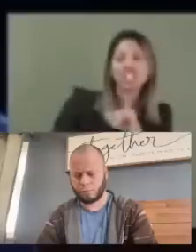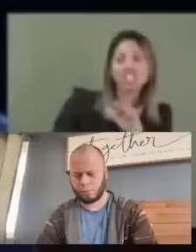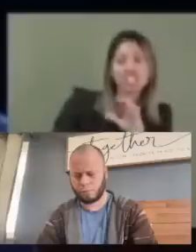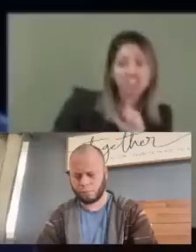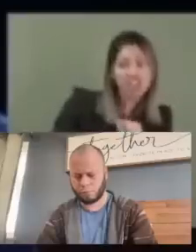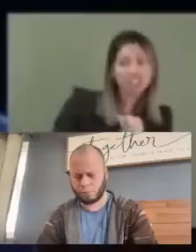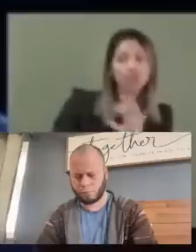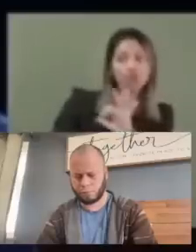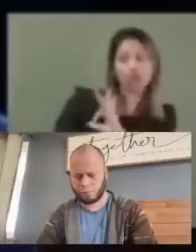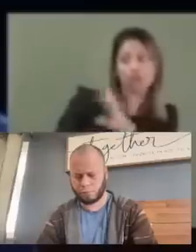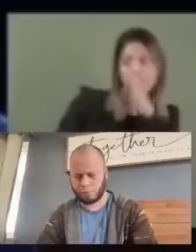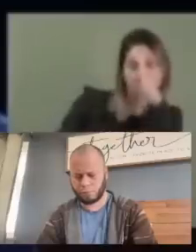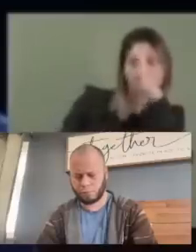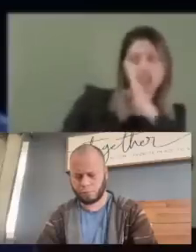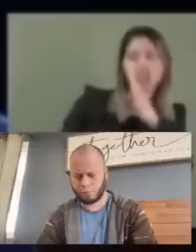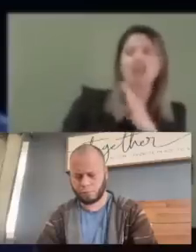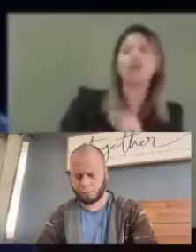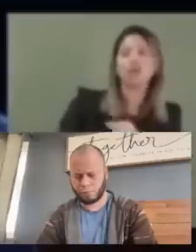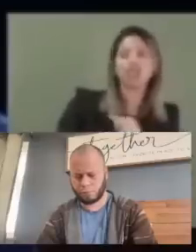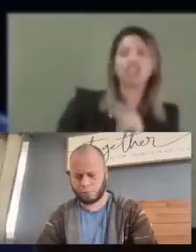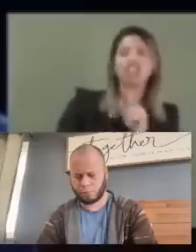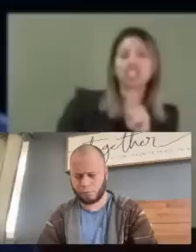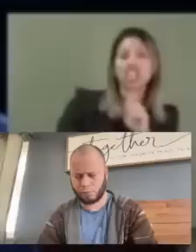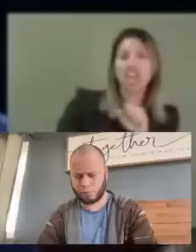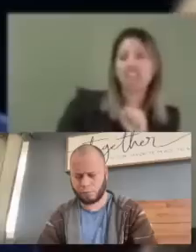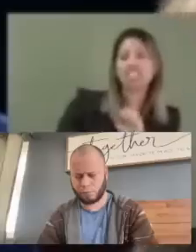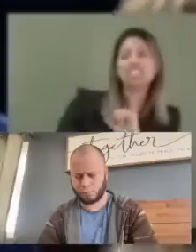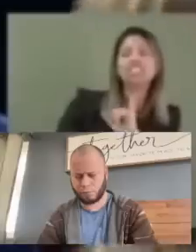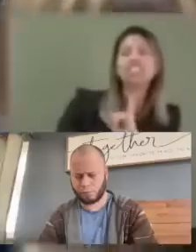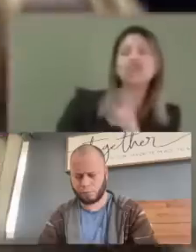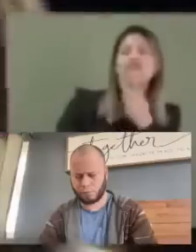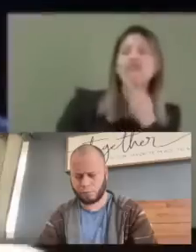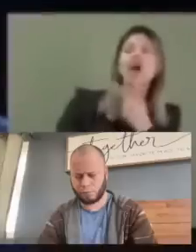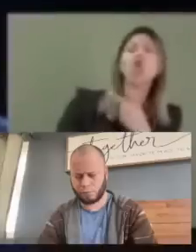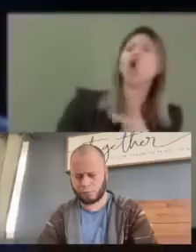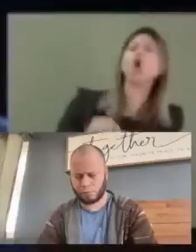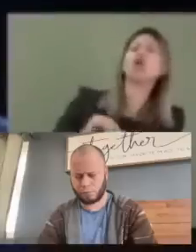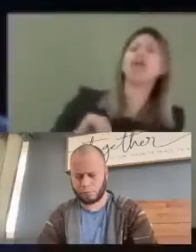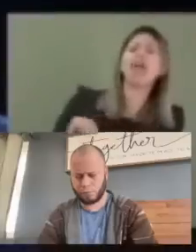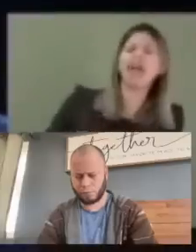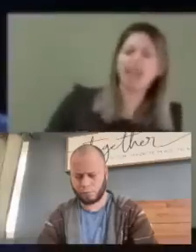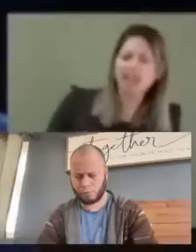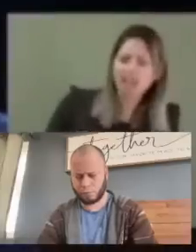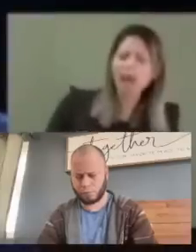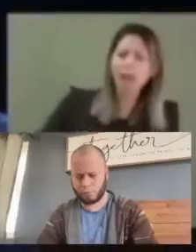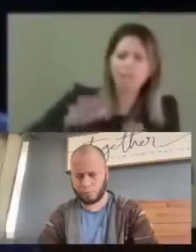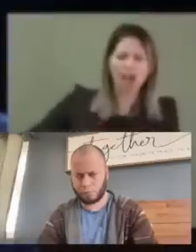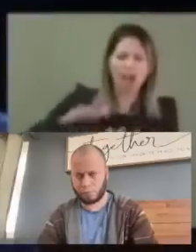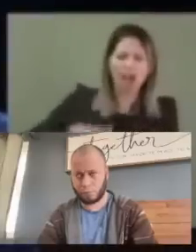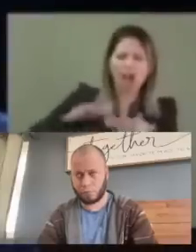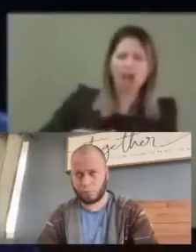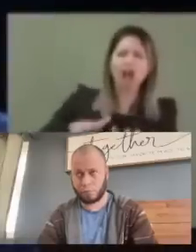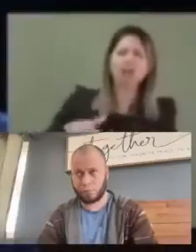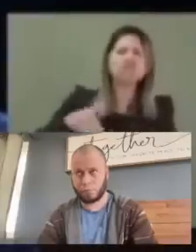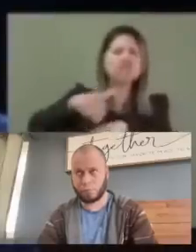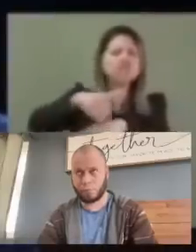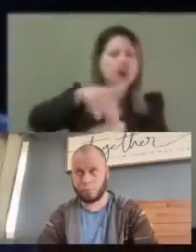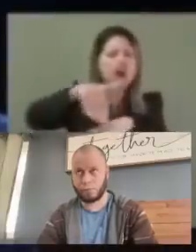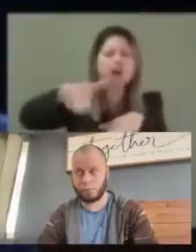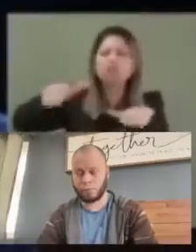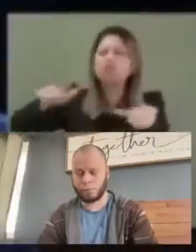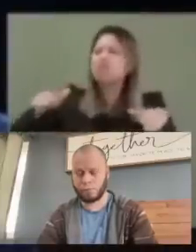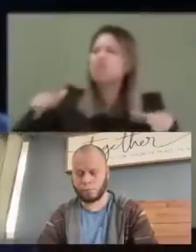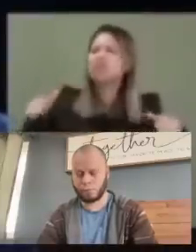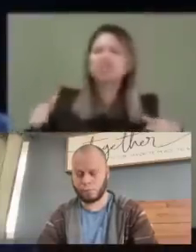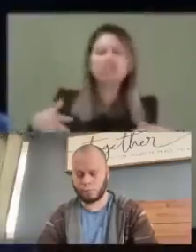GSI para dizer para todos que a manifestação seria pacífica e que era para dispensar todos